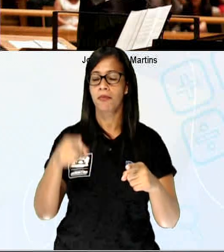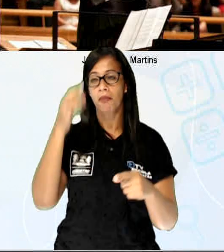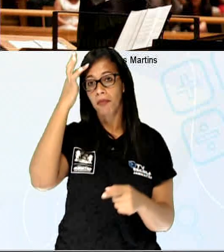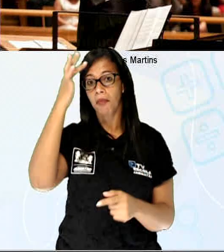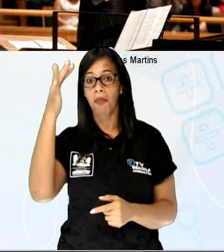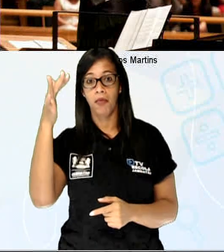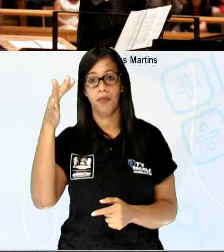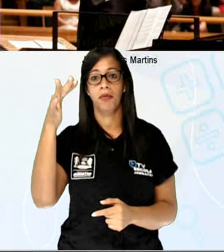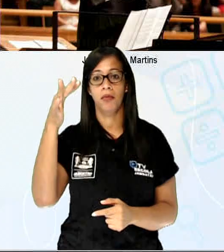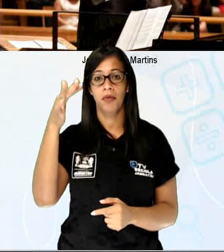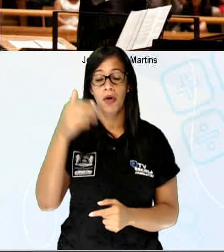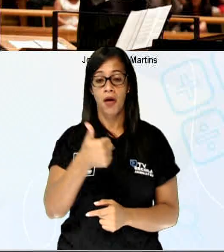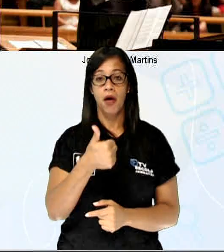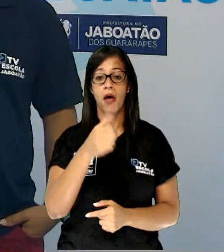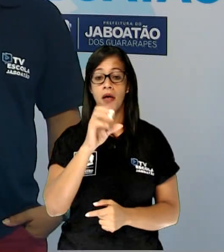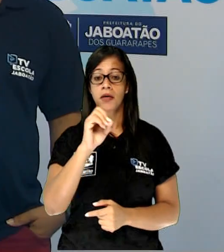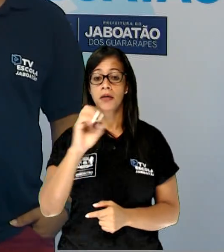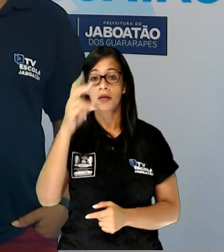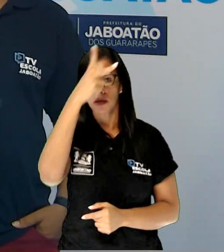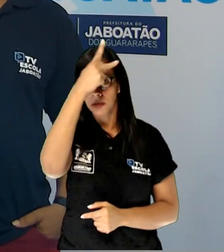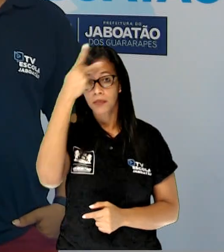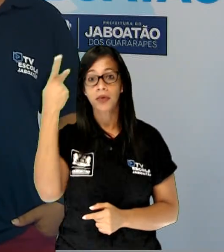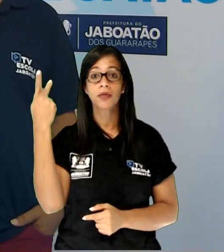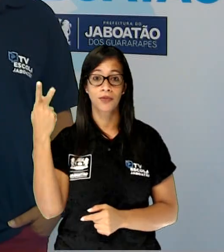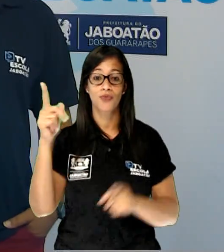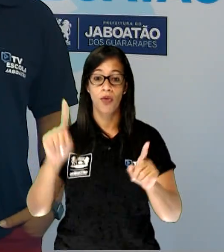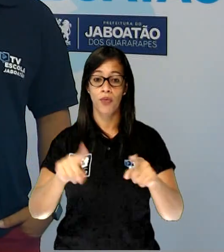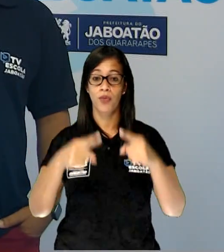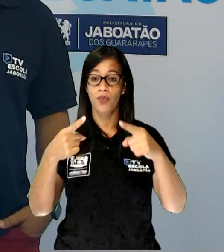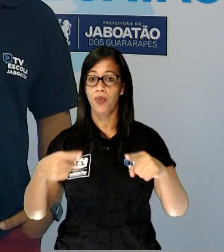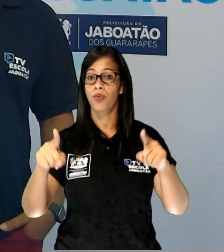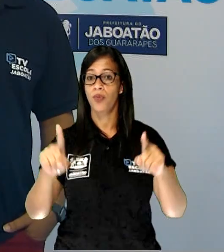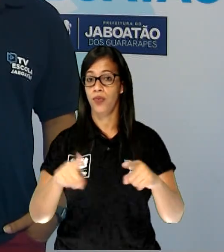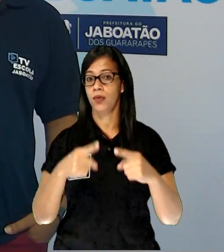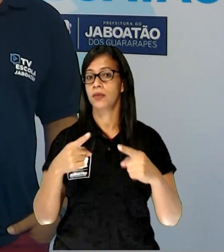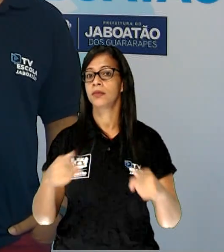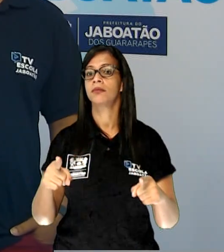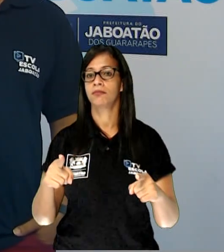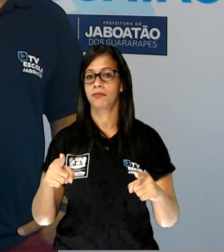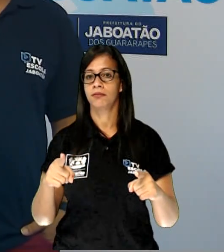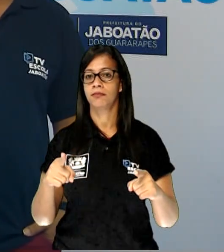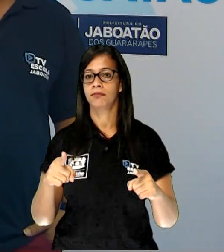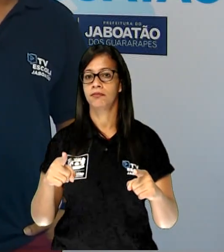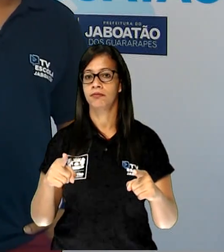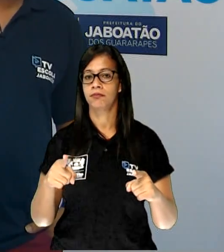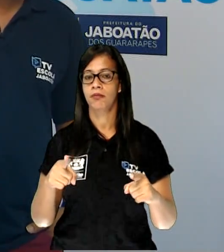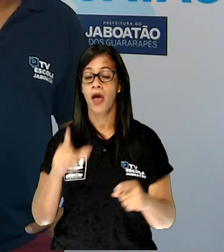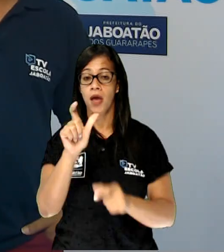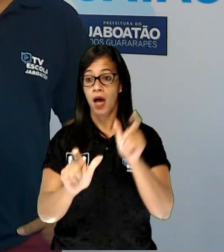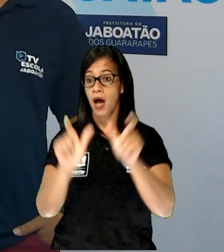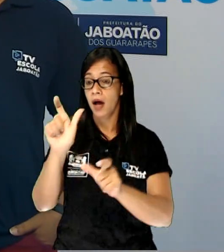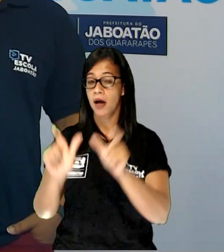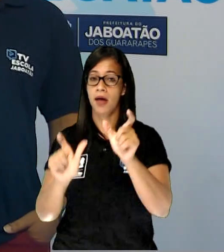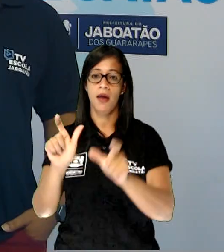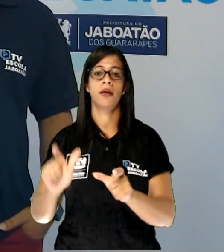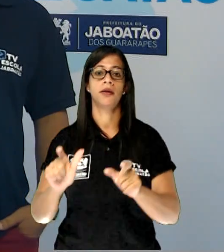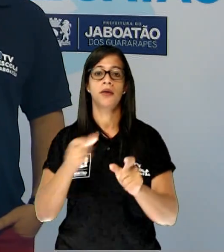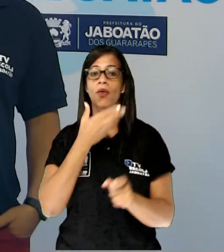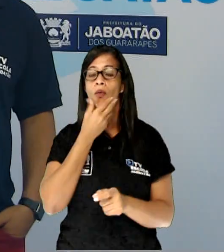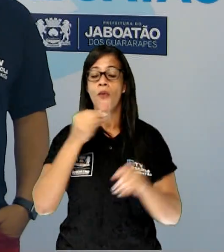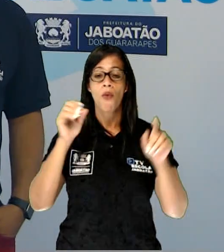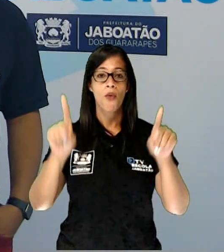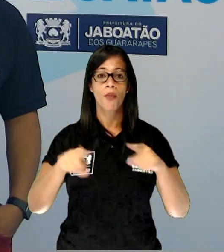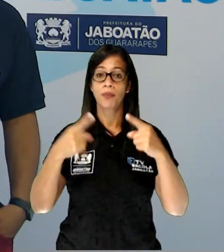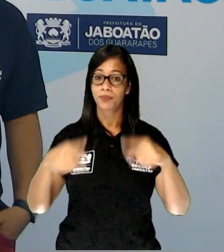componentes, né? Com 4 naipes, e cada naipe o maestro tem que saber, né? De cor, né?